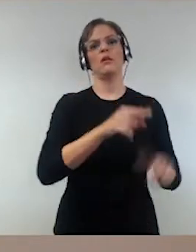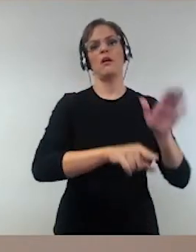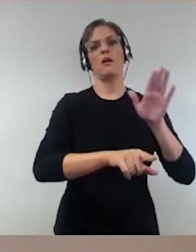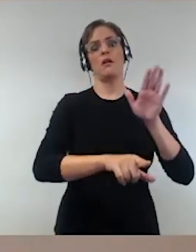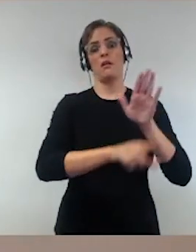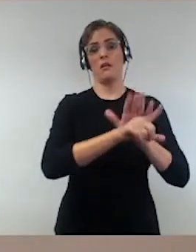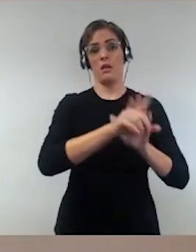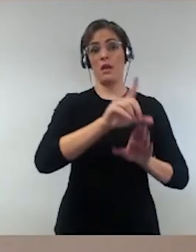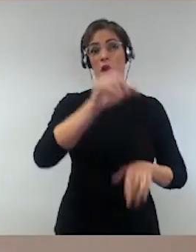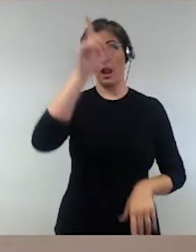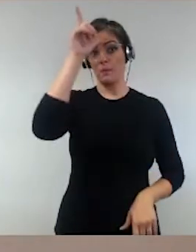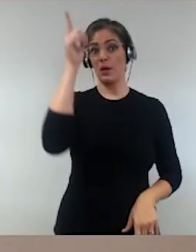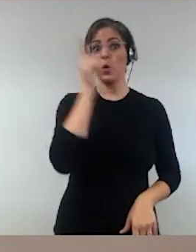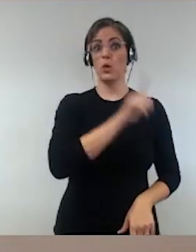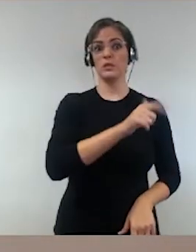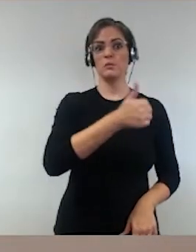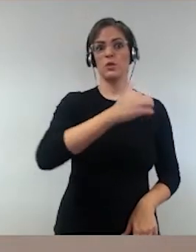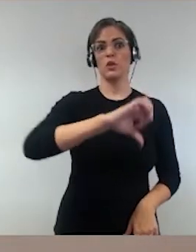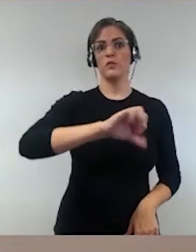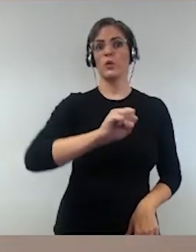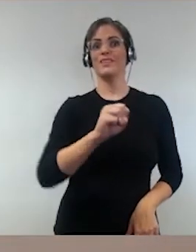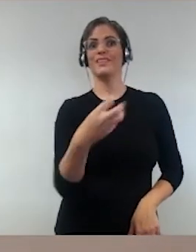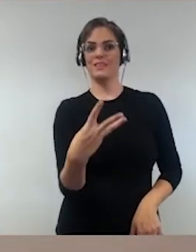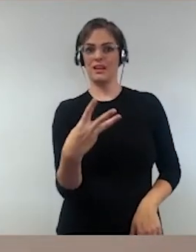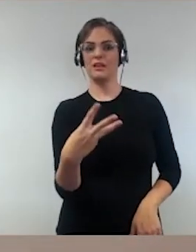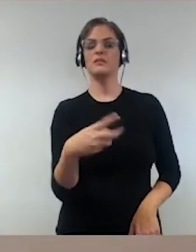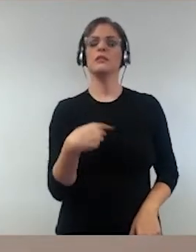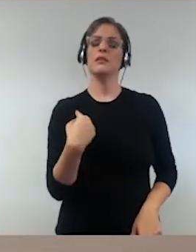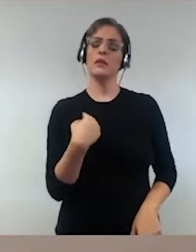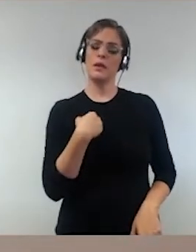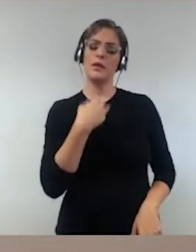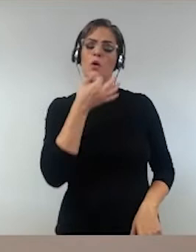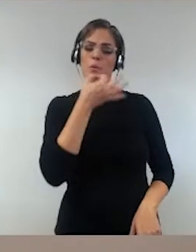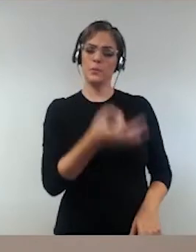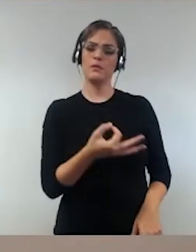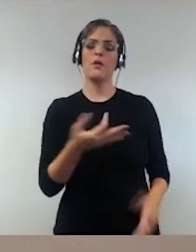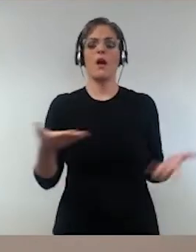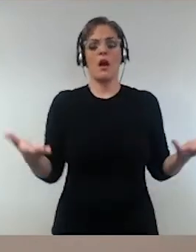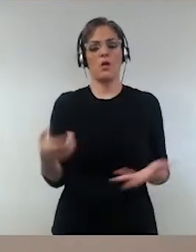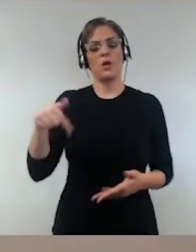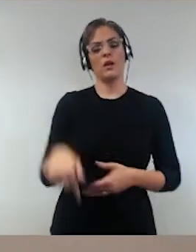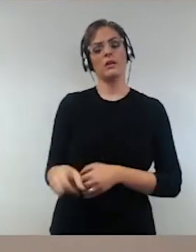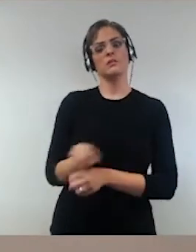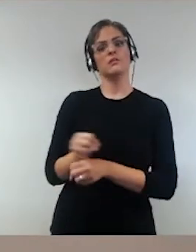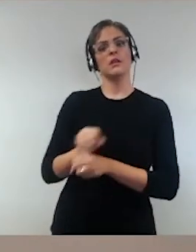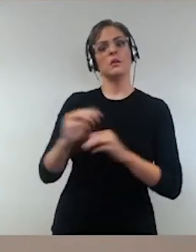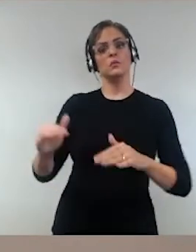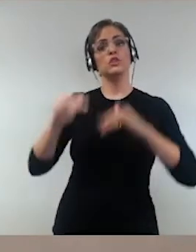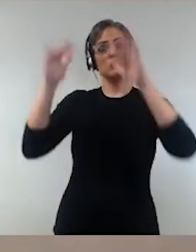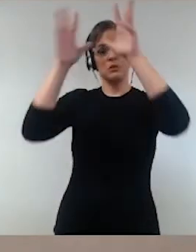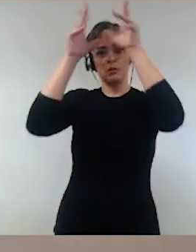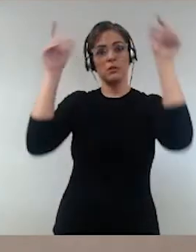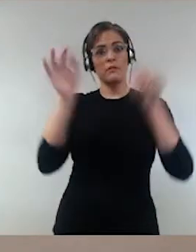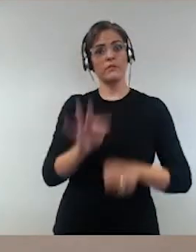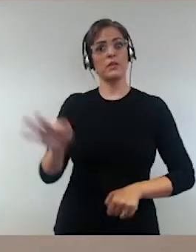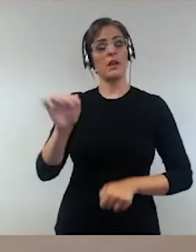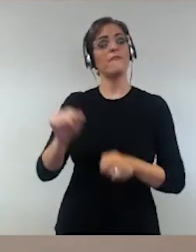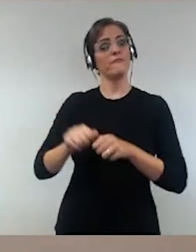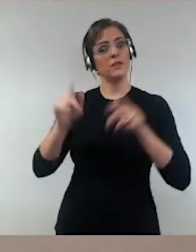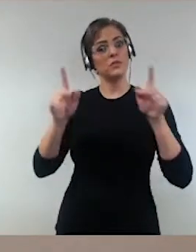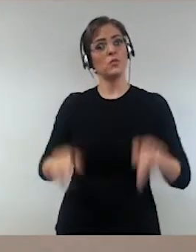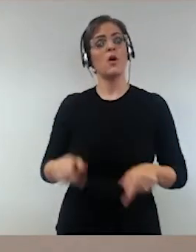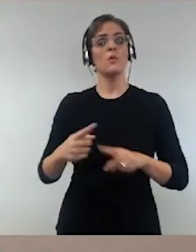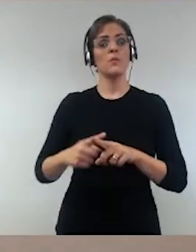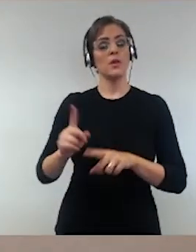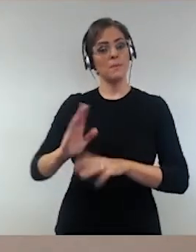e, ao meu ver, nós, e o Supremo Tribunal Federal fez esse ano no Brasil, ao ampliar também a tutela constitucional,